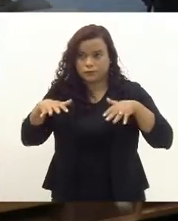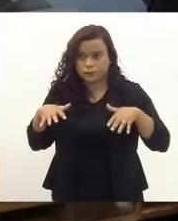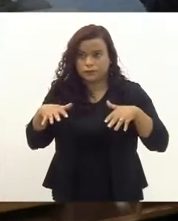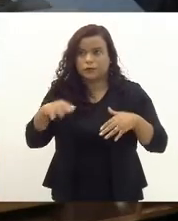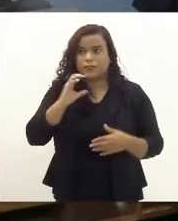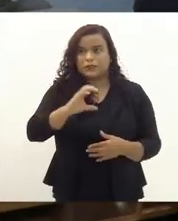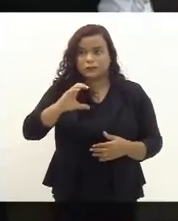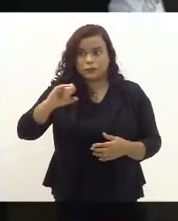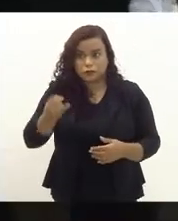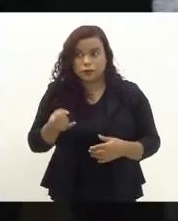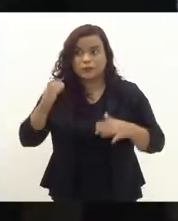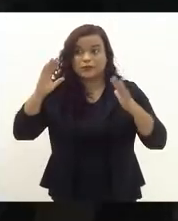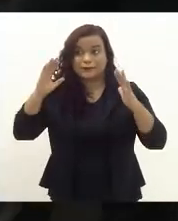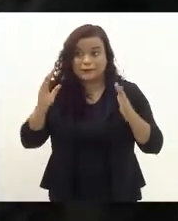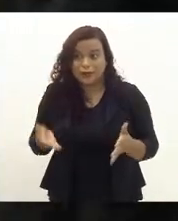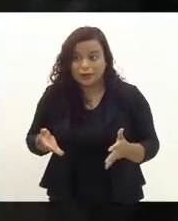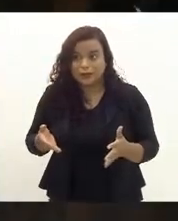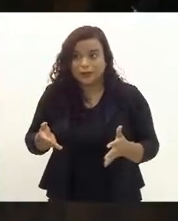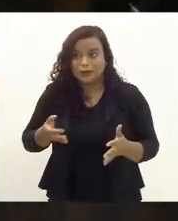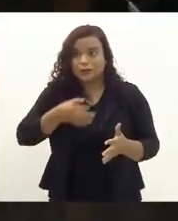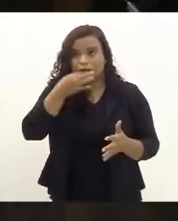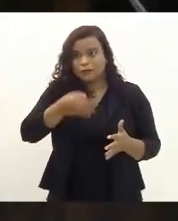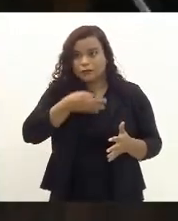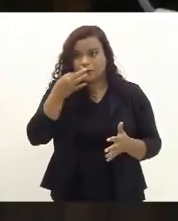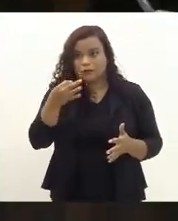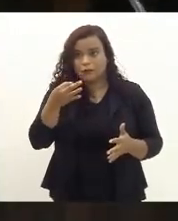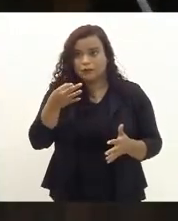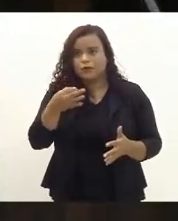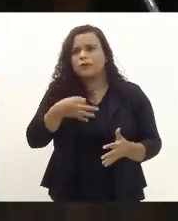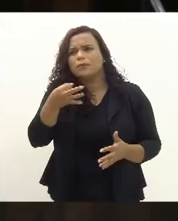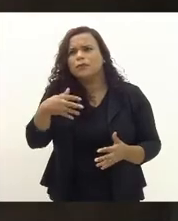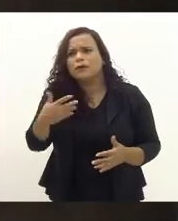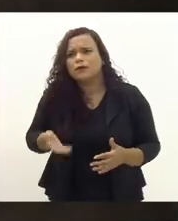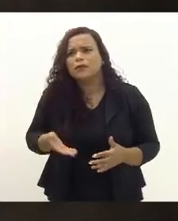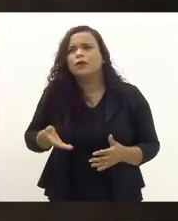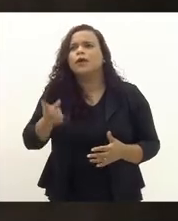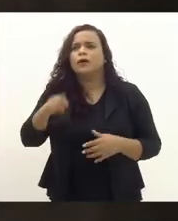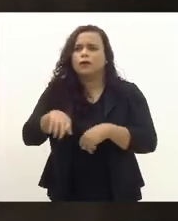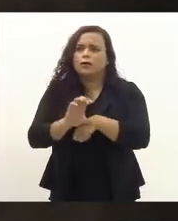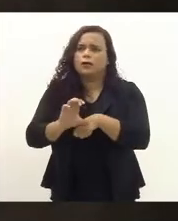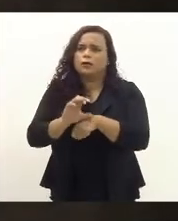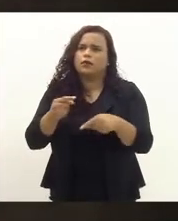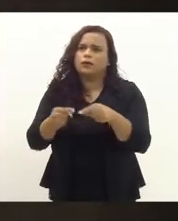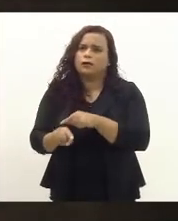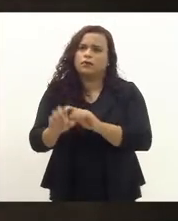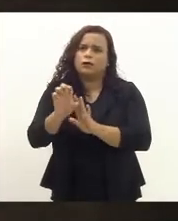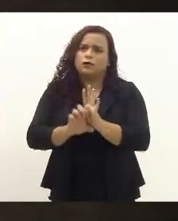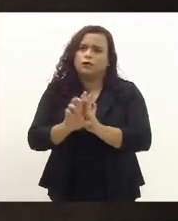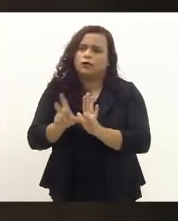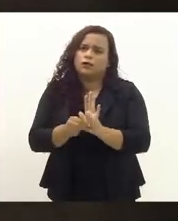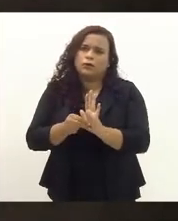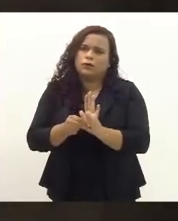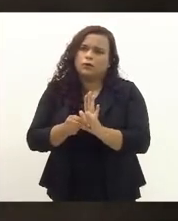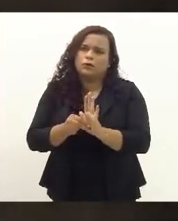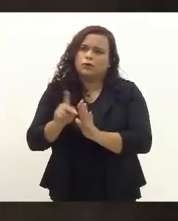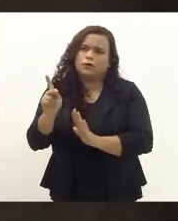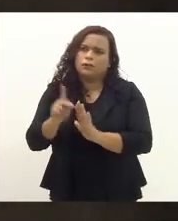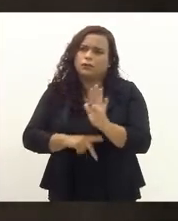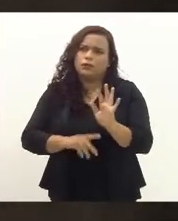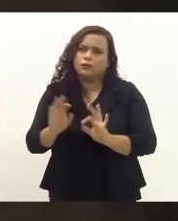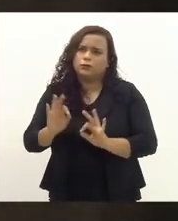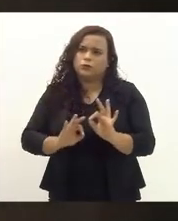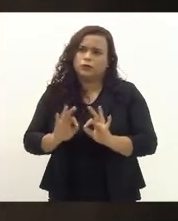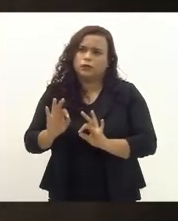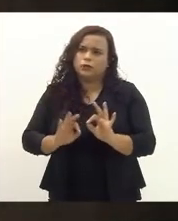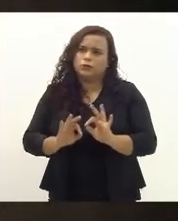já deu das emendas por isso aqui o aparecer e pela incondicionalidade das emendas ou o projeto Teve